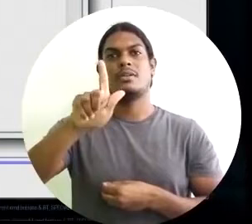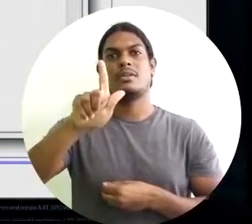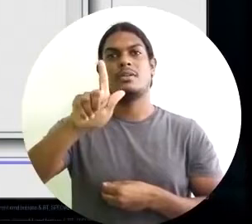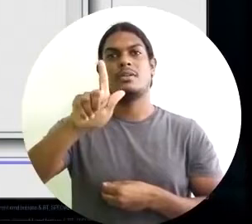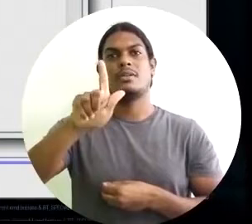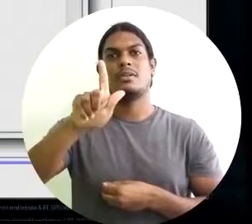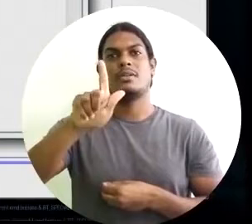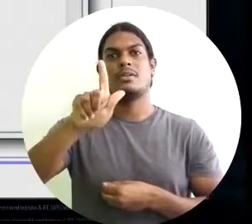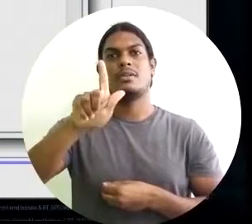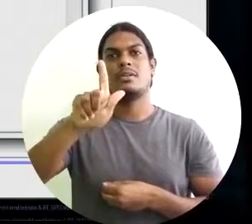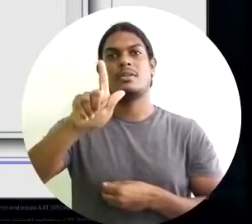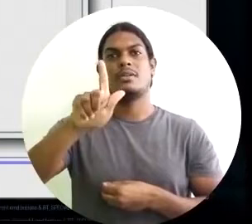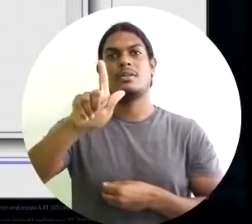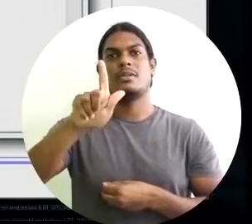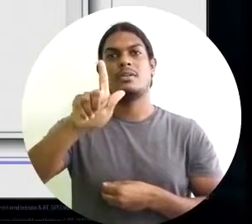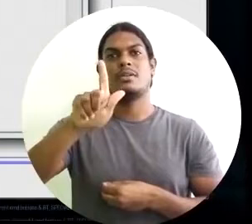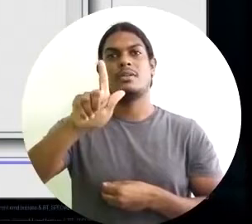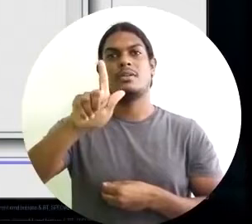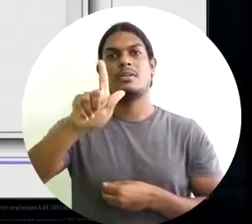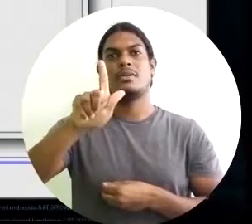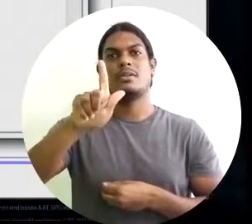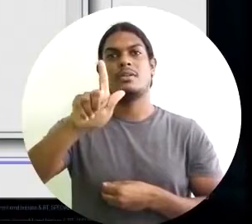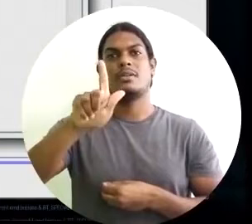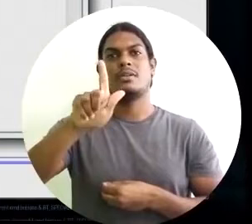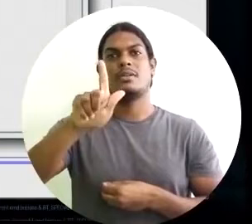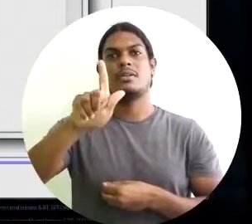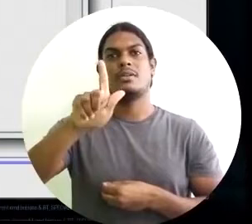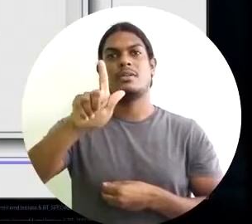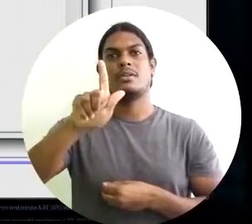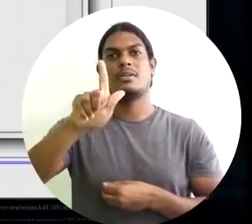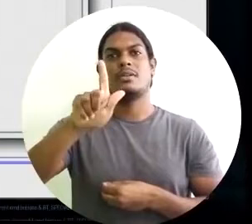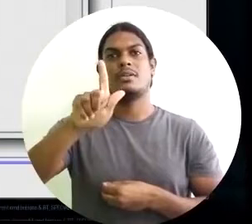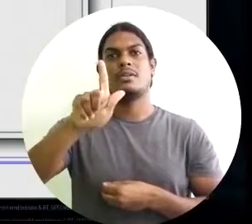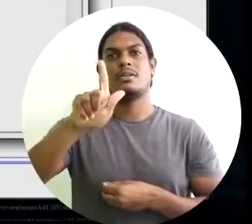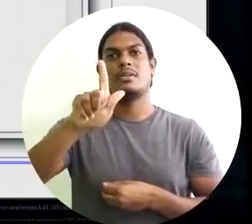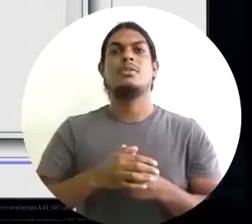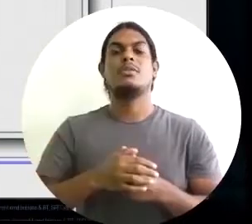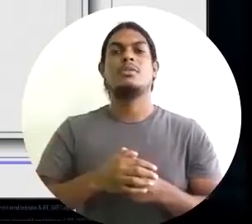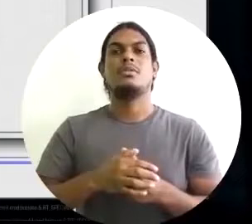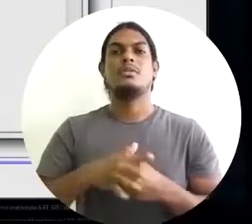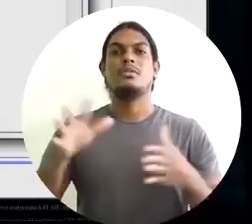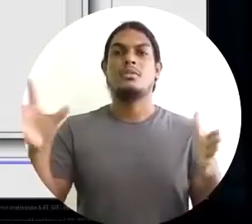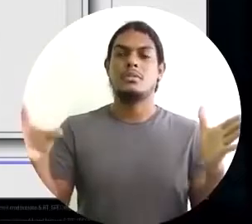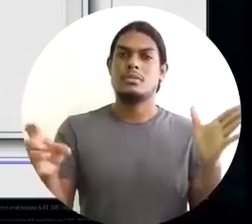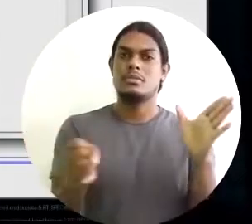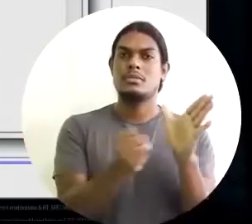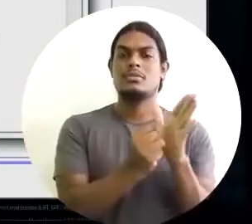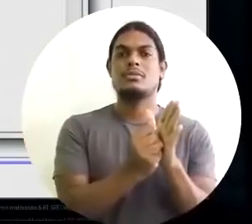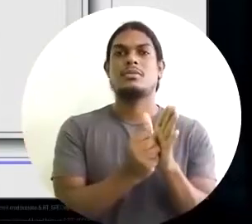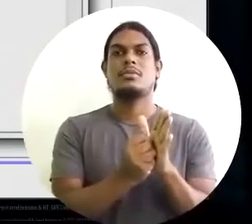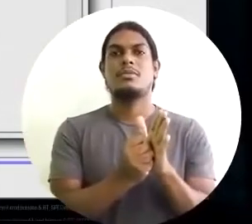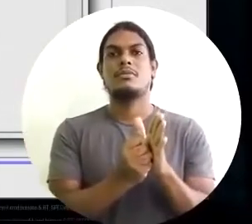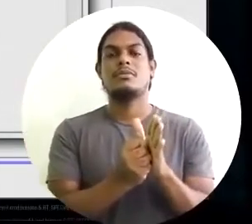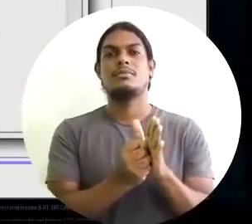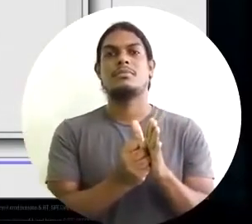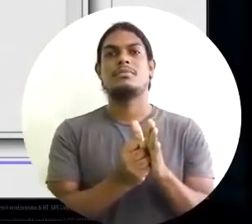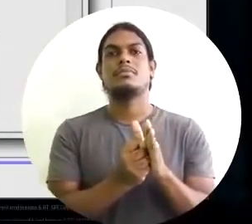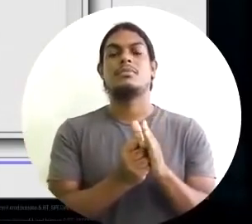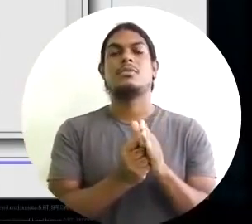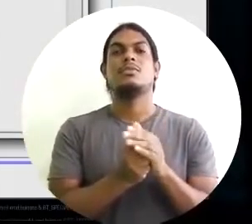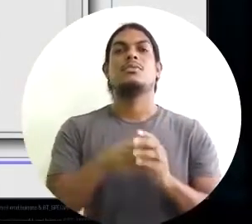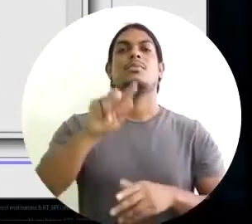notas, título da página e título do texto nível 1. Você não salva com .txt, salva